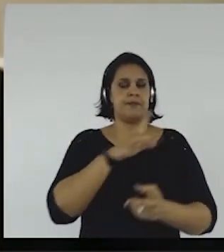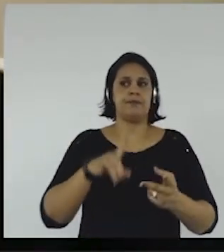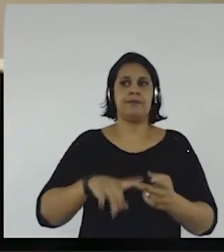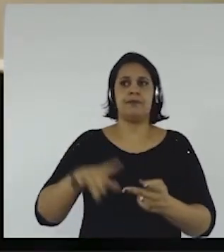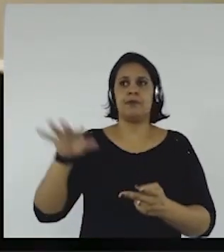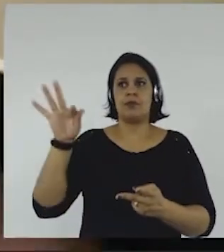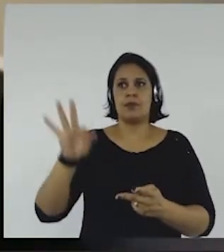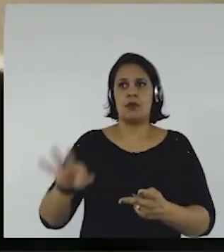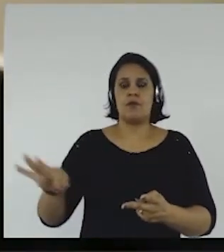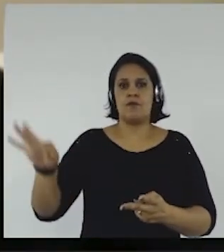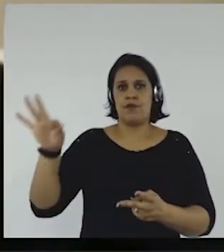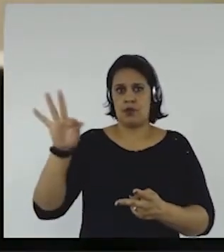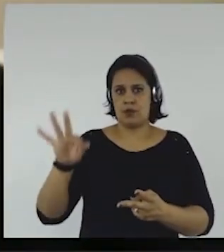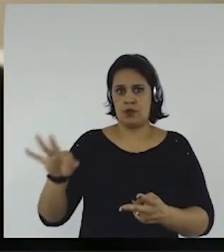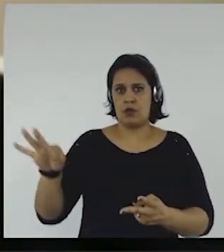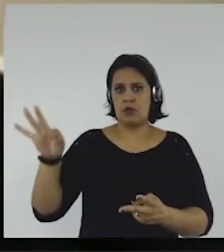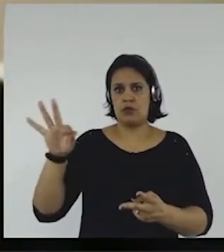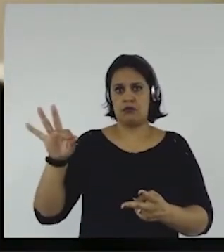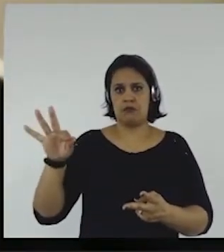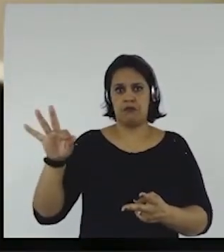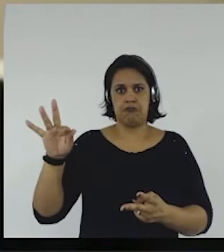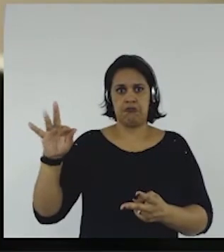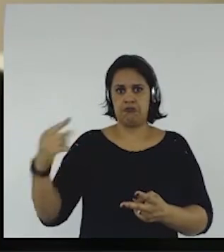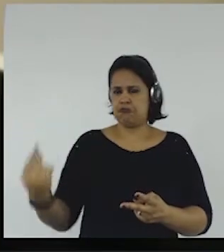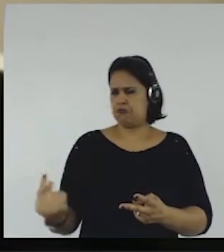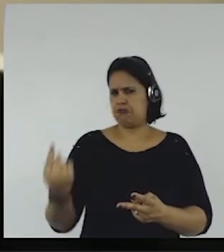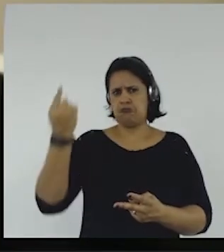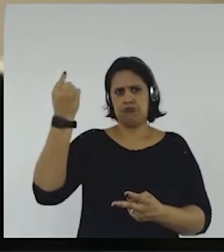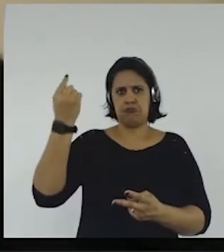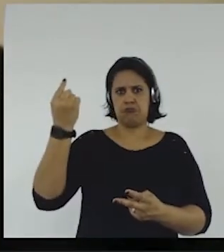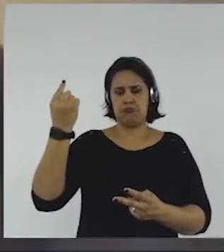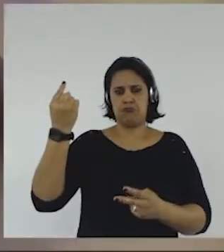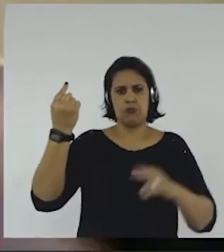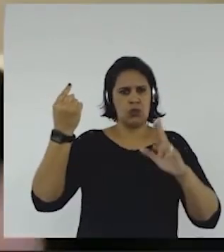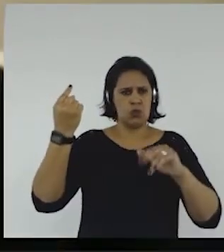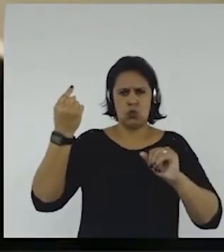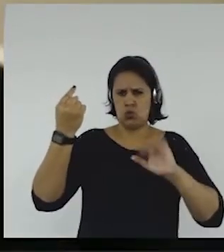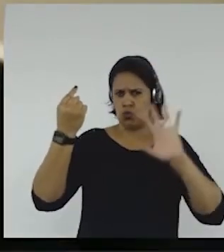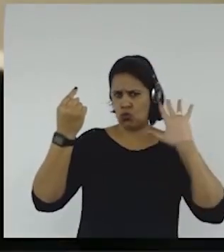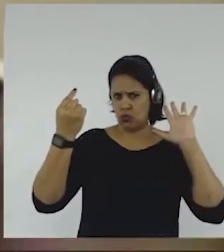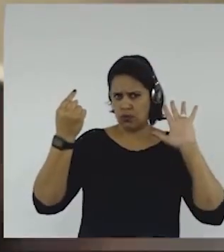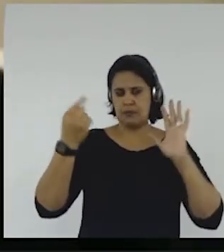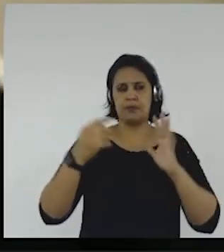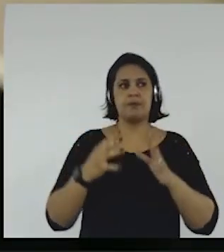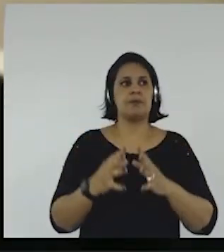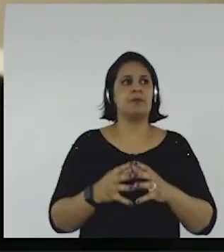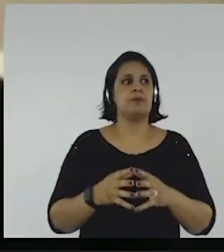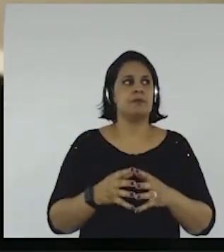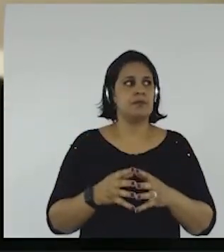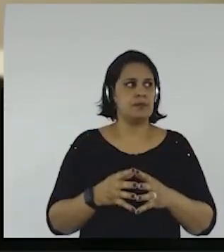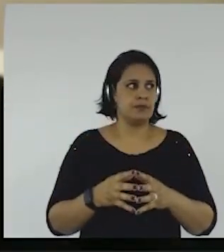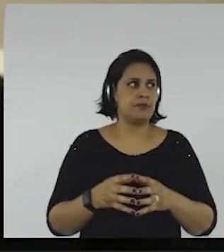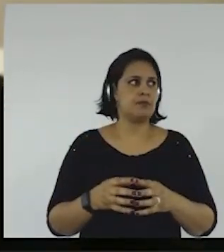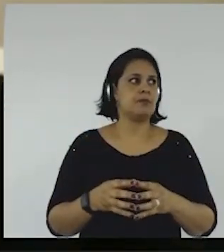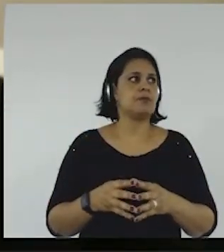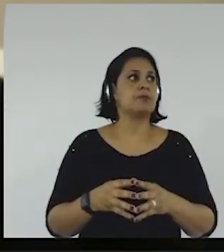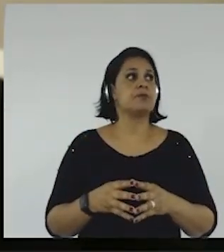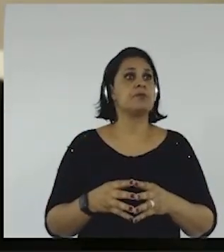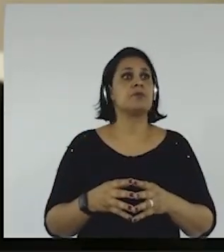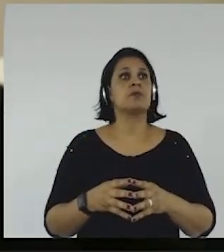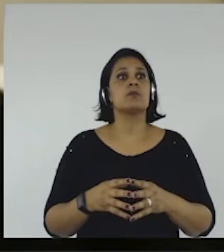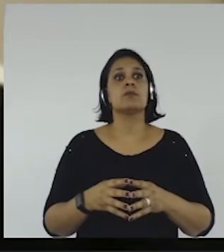que não tinha paralelo, as grandes personalidades estavam na capital da República, que era a Faculdade Nacional de